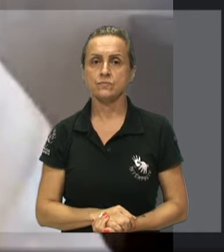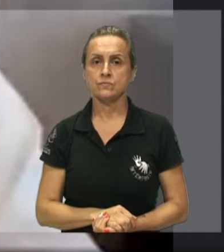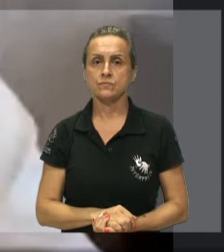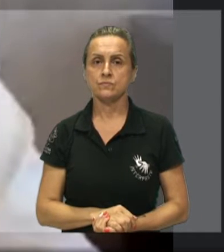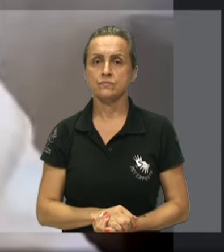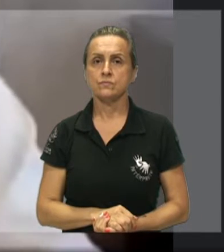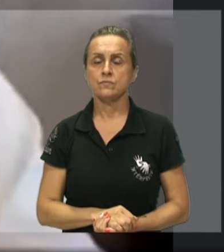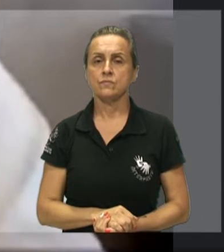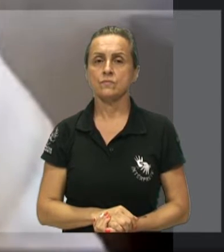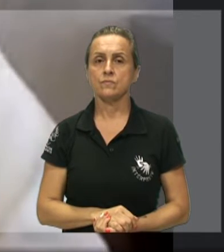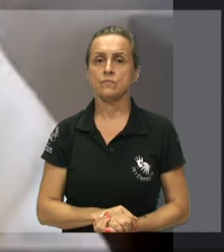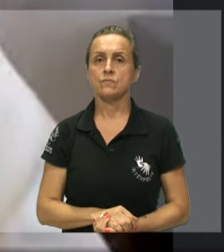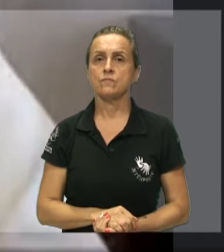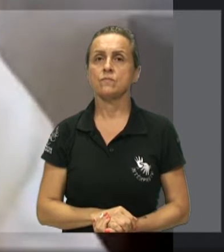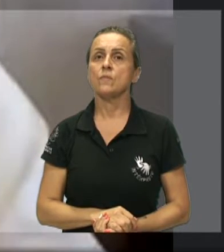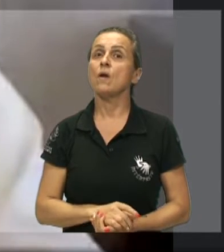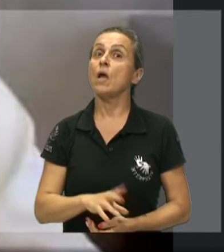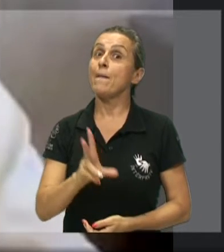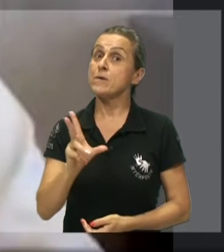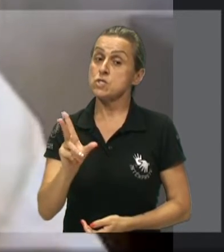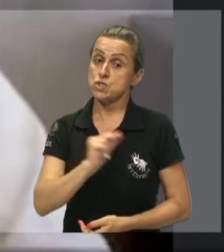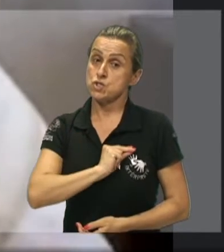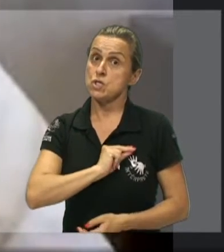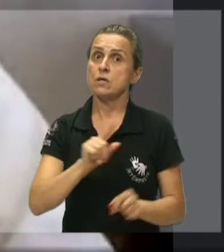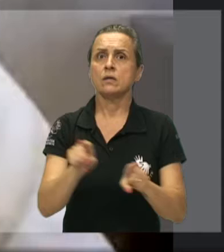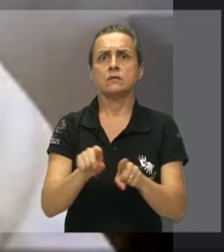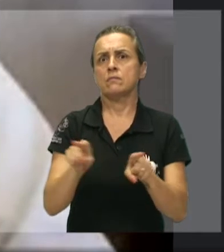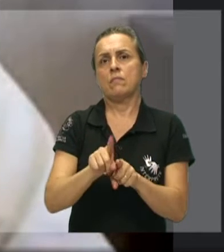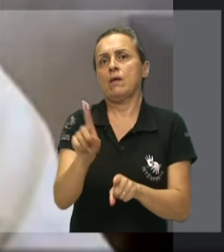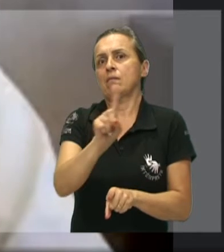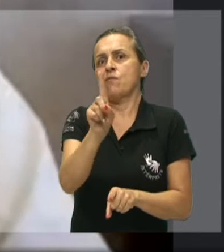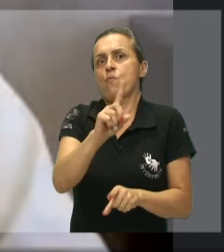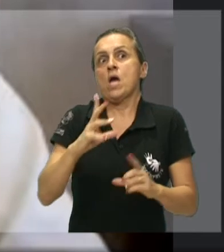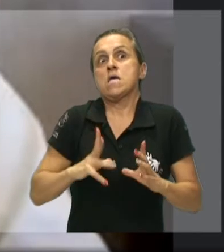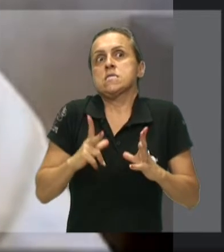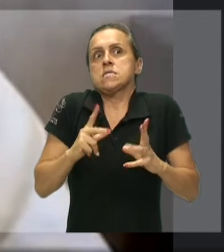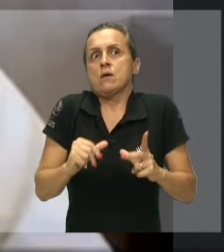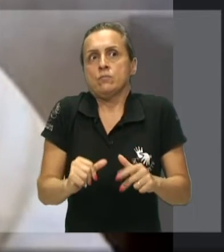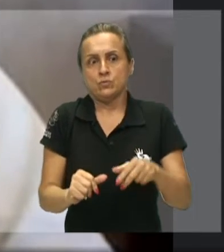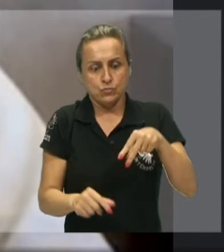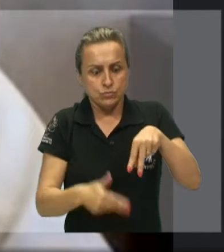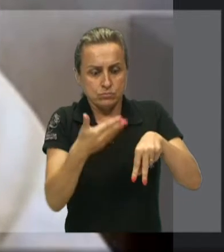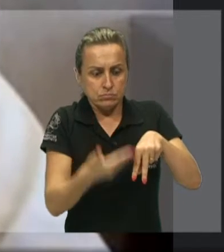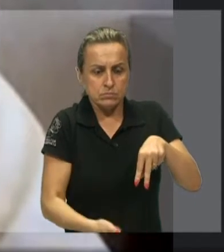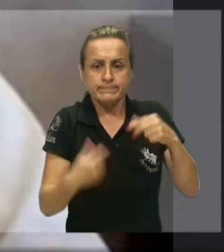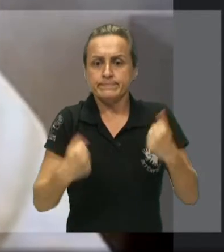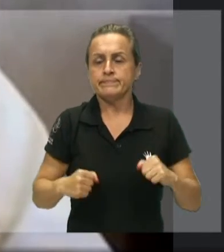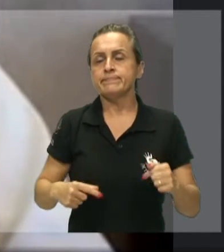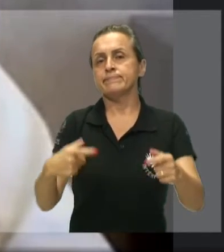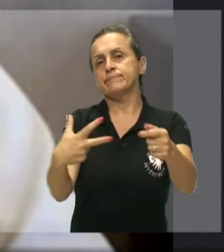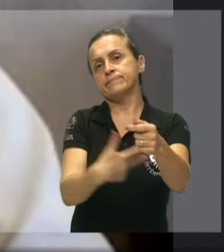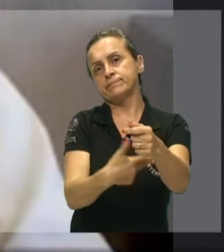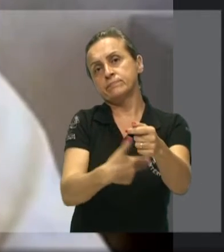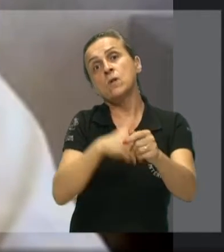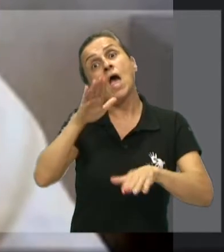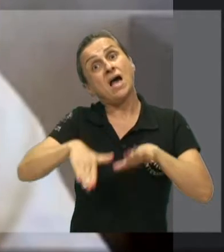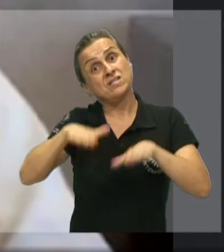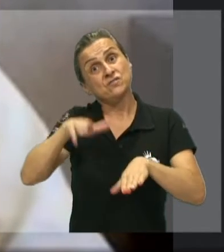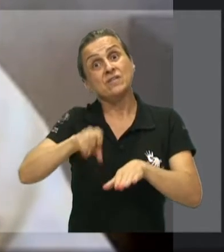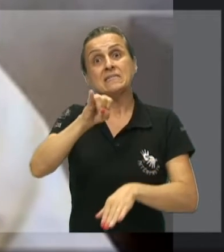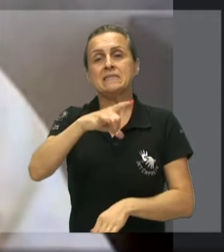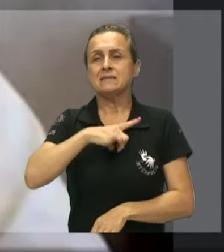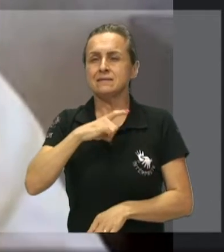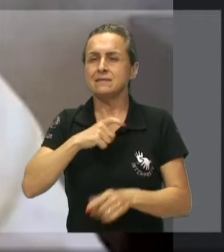mas tem indicações precisas, né? Não é todo paciente que se beneficia de cirurgia. Então, alguns que têm uma próstata pequena,